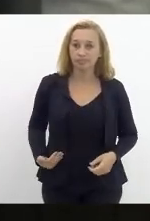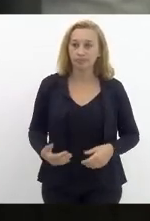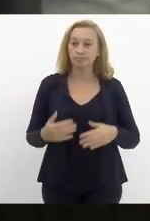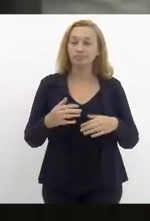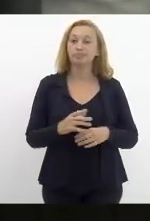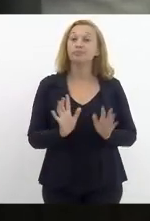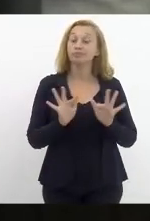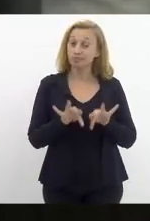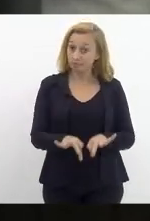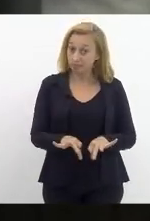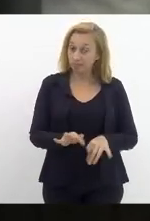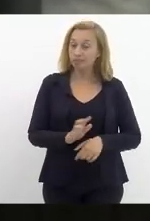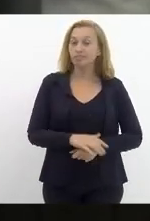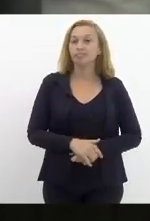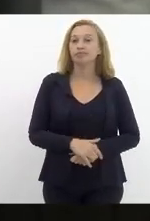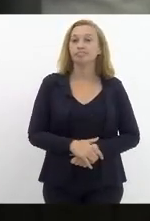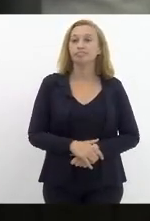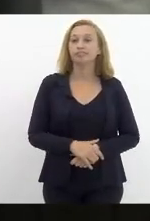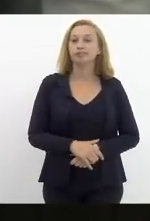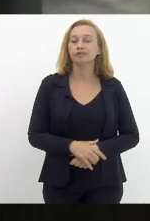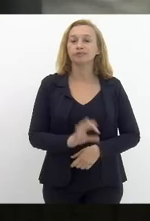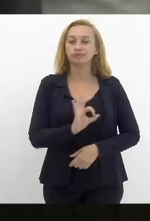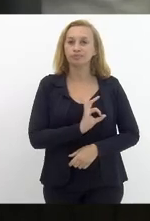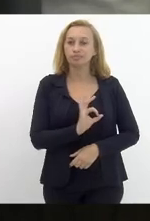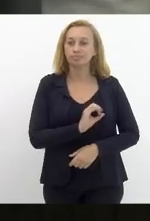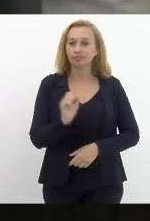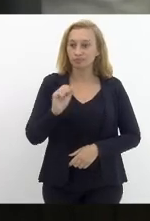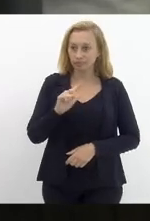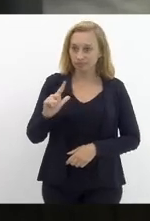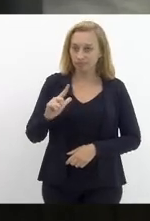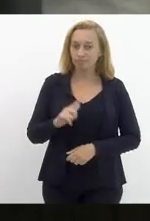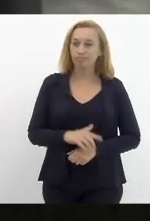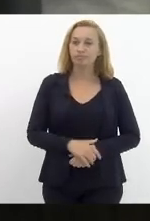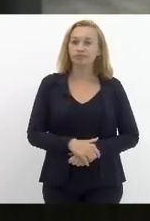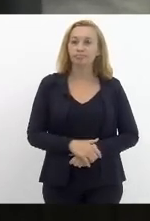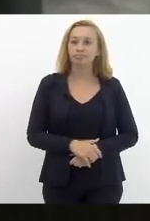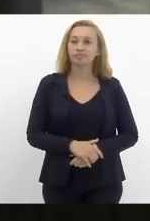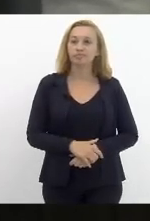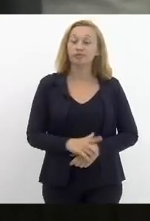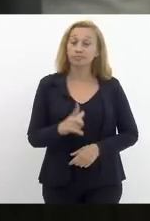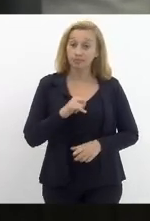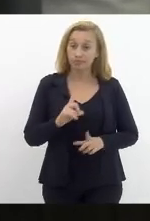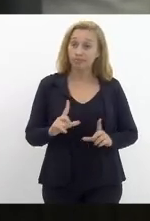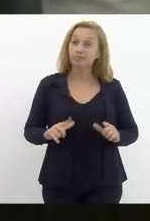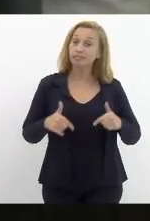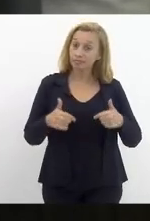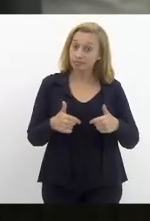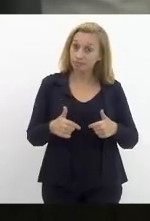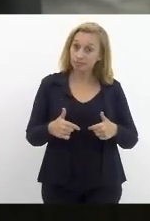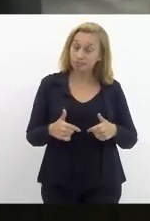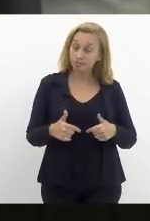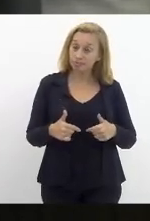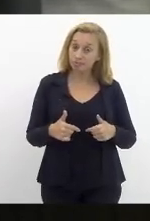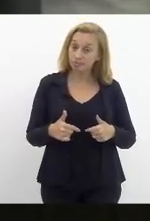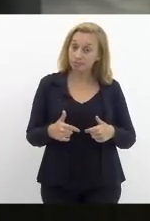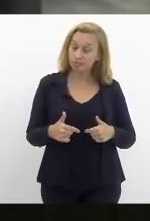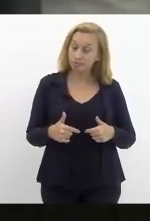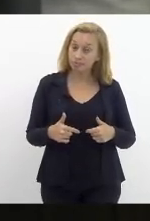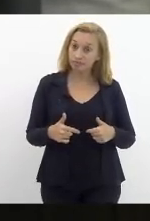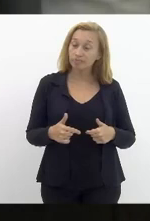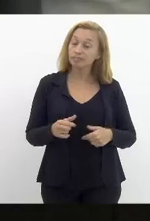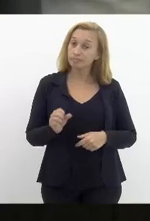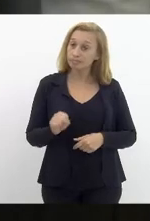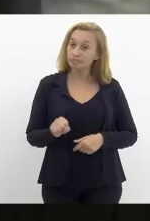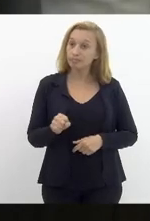para concluir, a Polícia Civil tem atuado e tem agido muito, muito